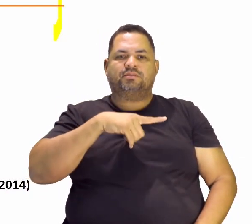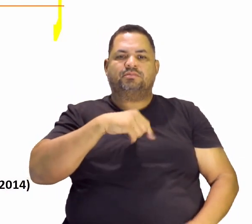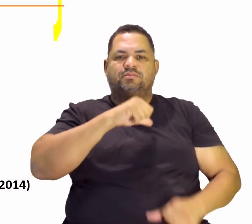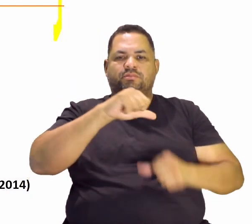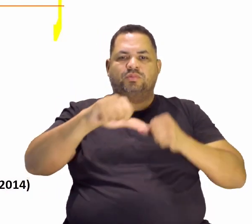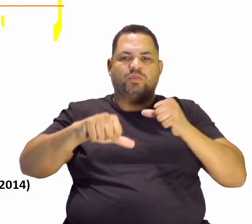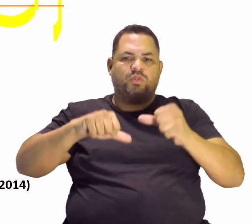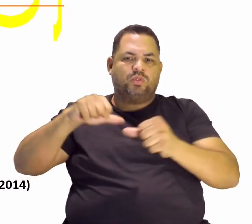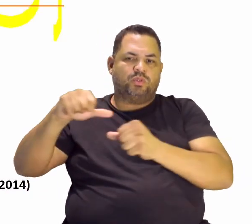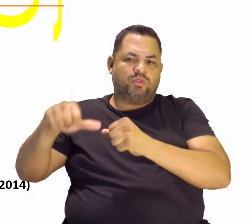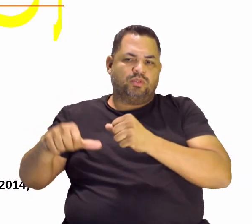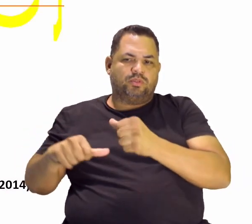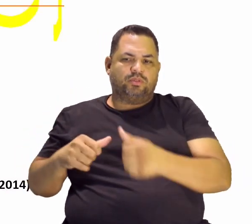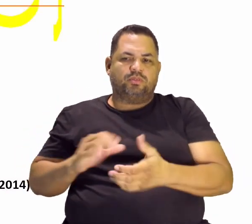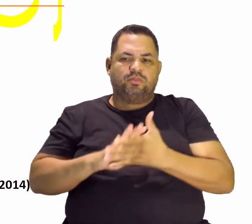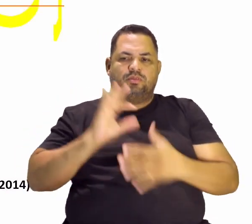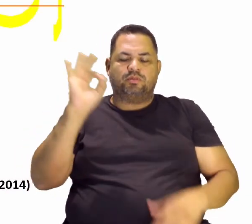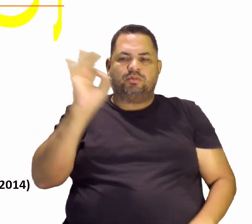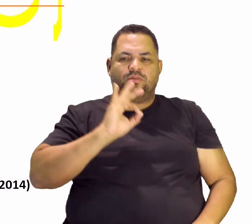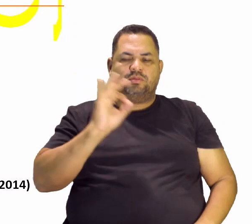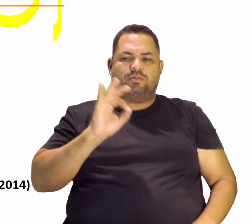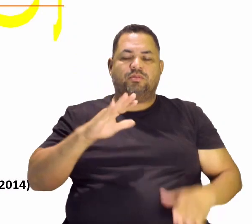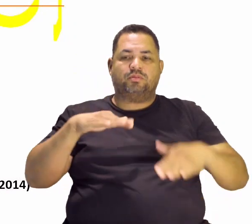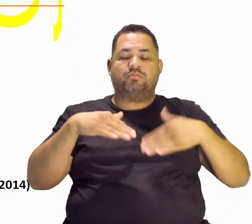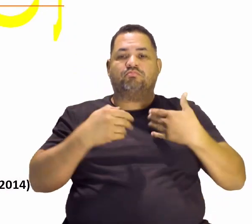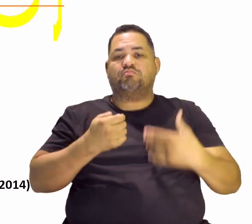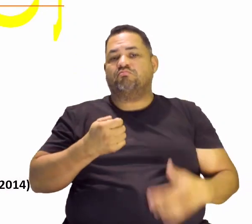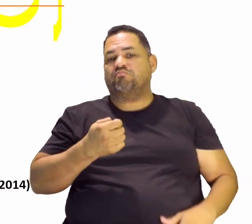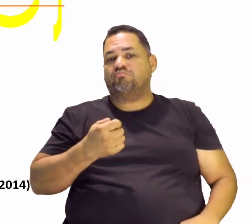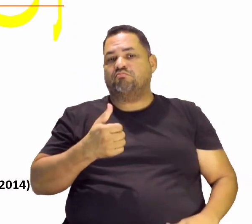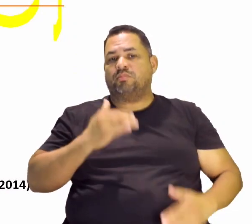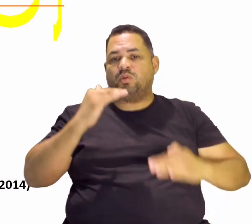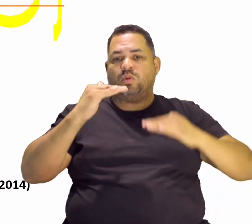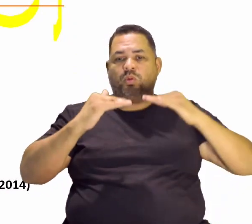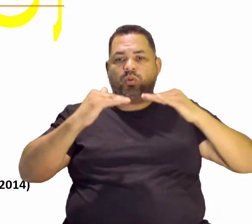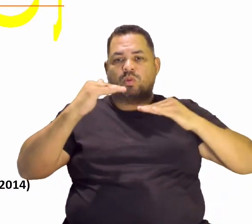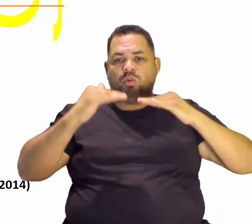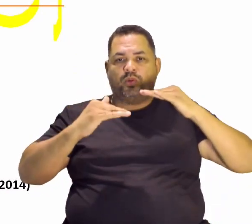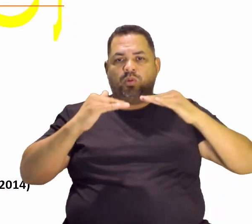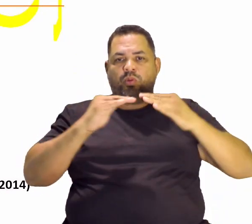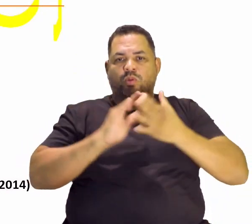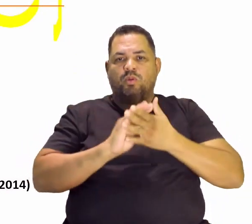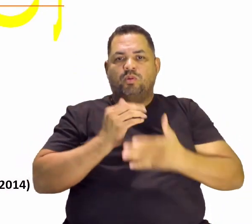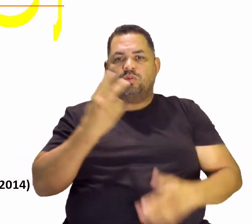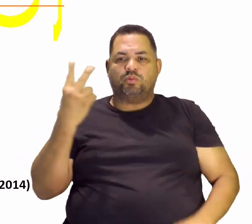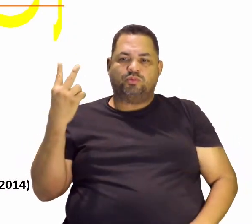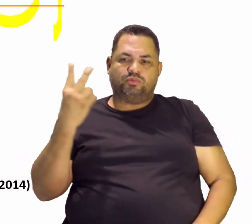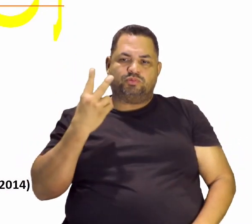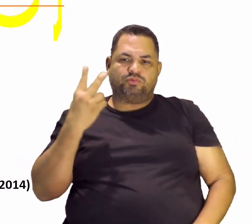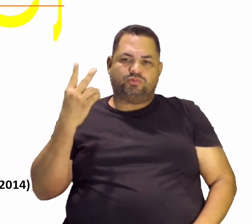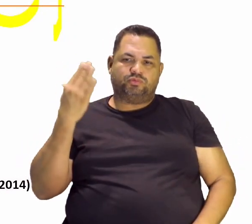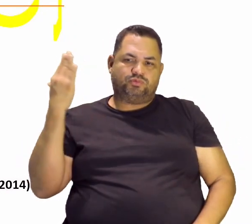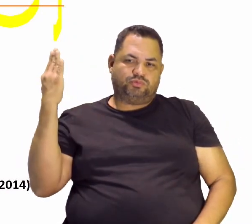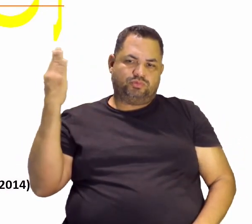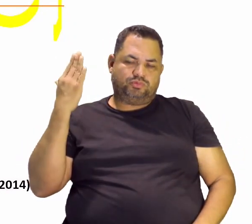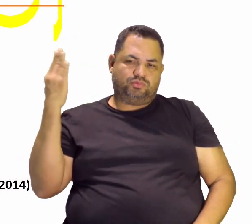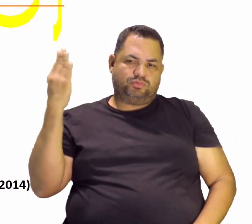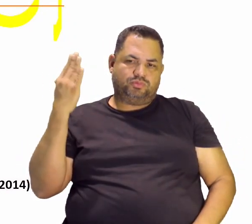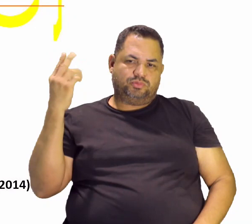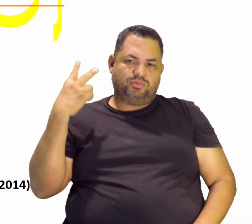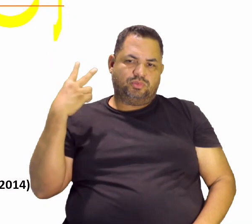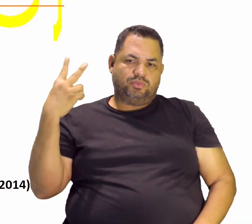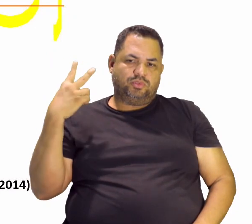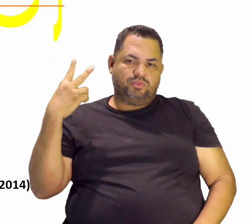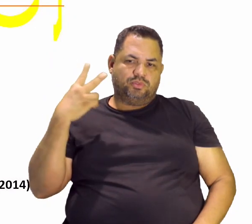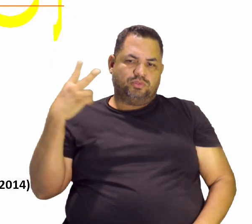também nesses percentuais e a gente já vê quase um equilíbrio aqui entre o aeróbio e o anaeróbio. Então, eu tenho dois processos aí ocorrendo